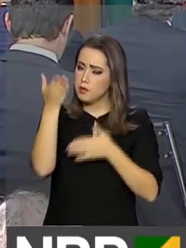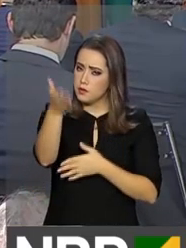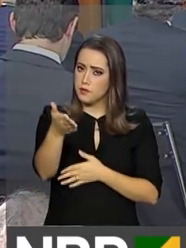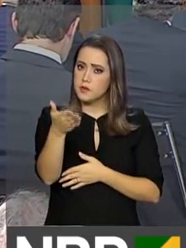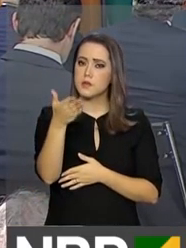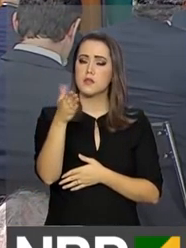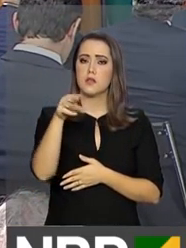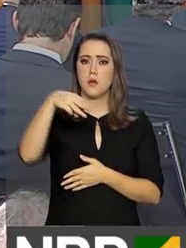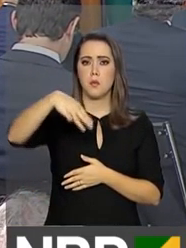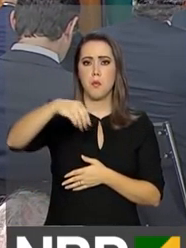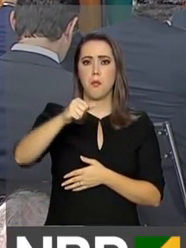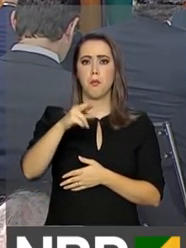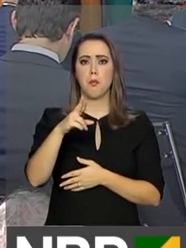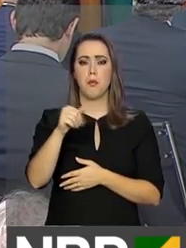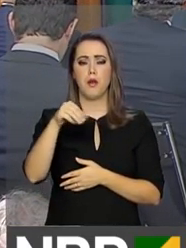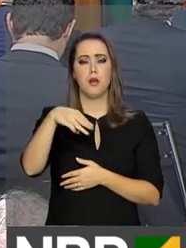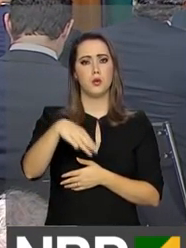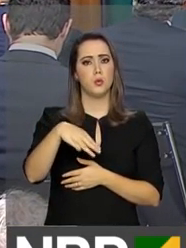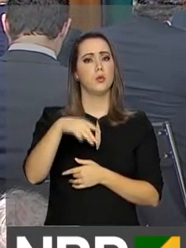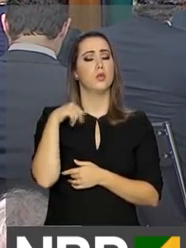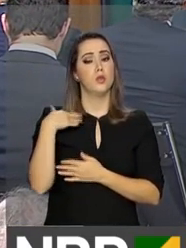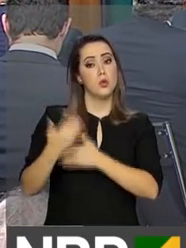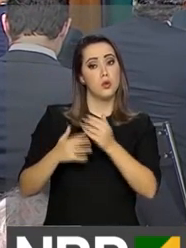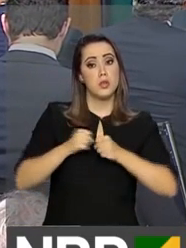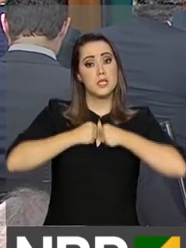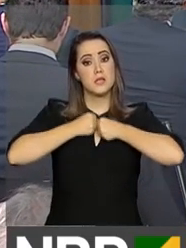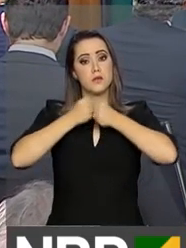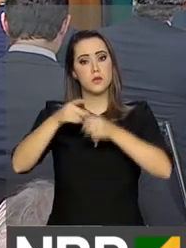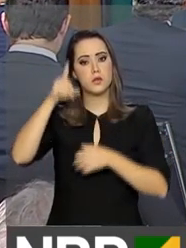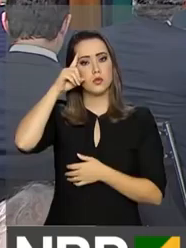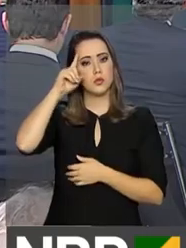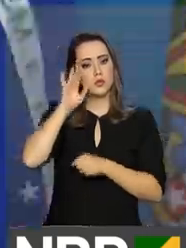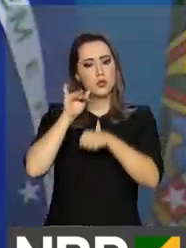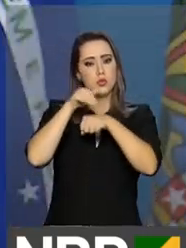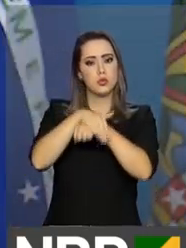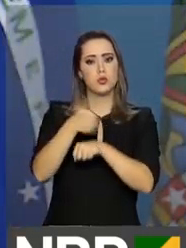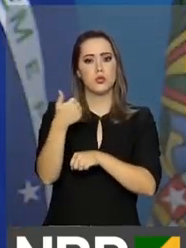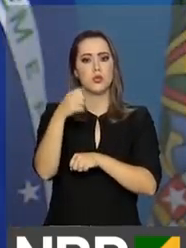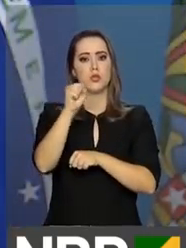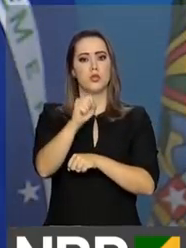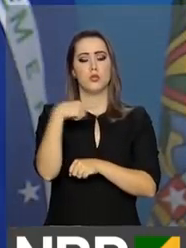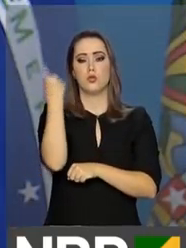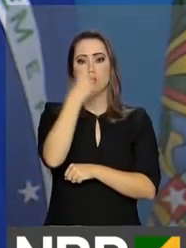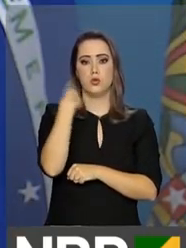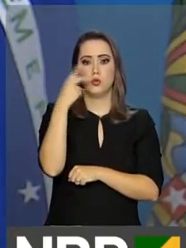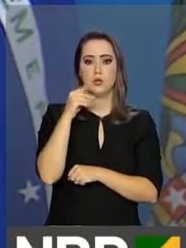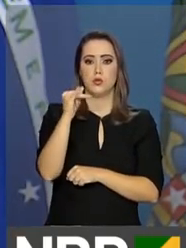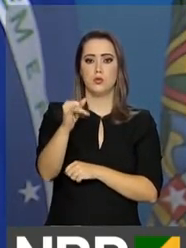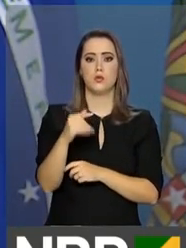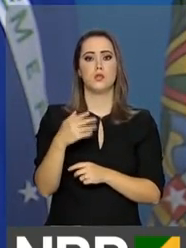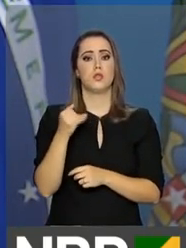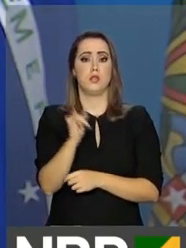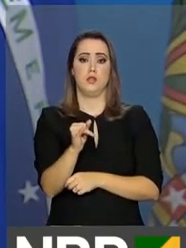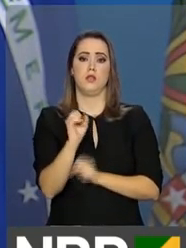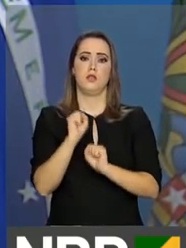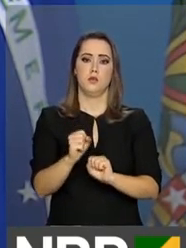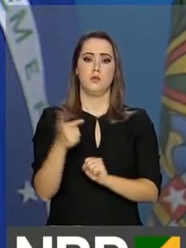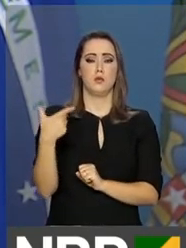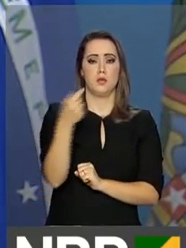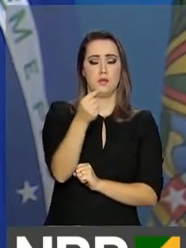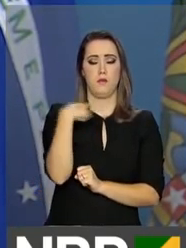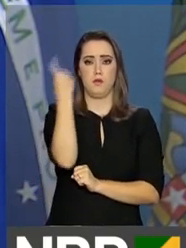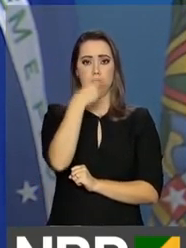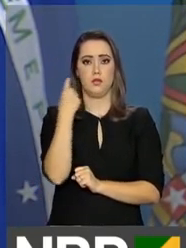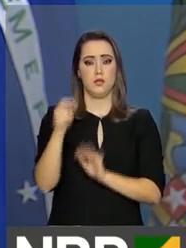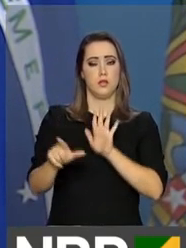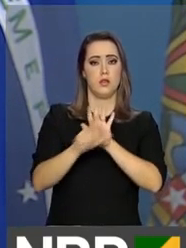sua atuação na articulação política, dedique-se dia e noite, 18 horas por dia, pelo menos, se possível 20, à reforma da